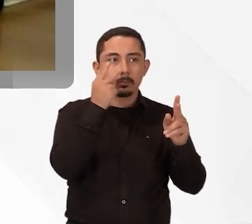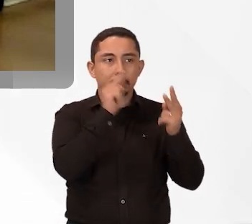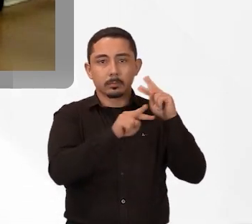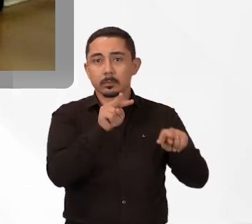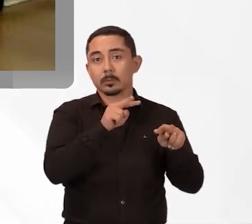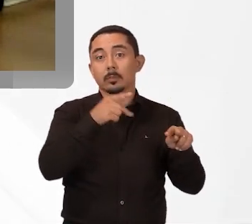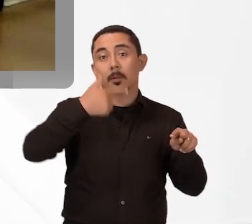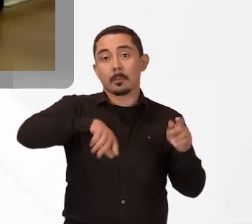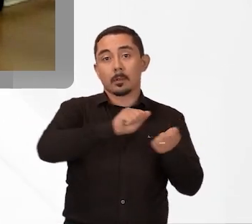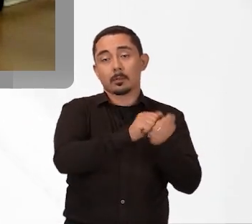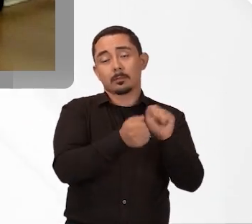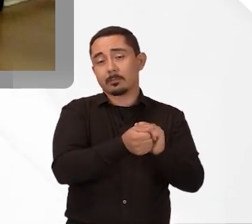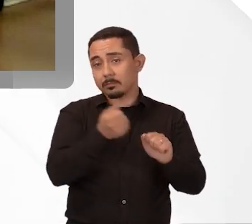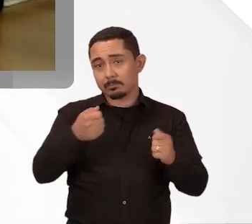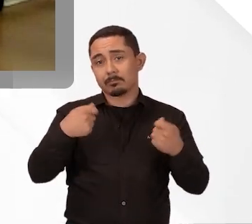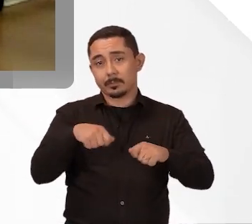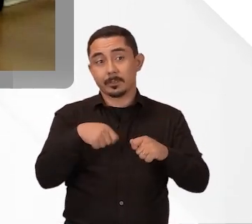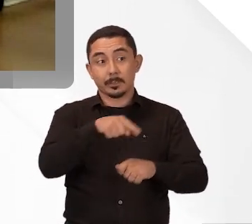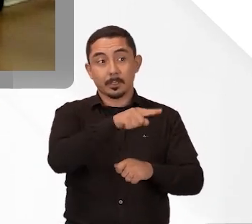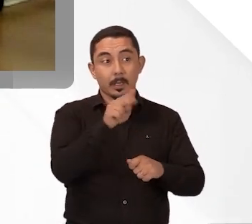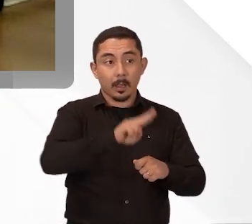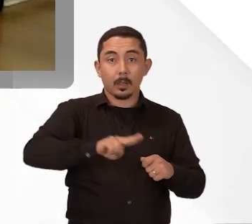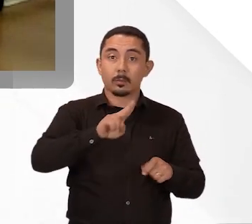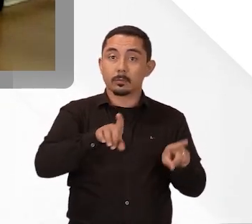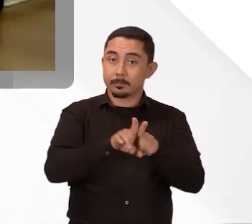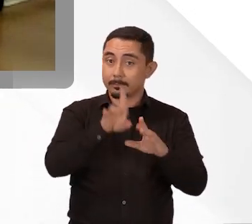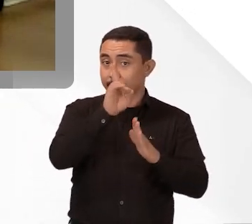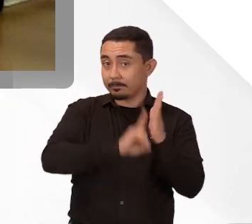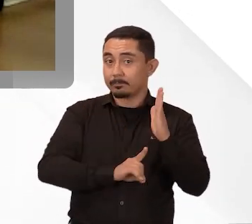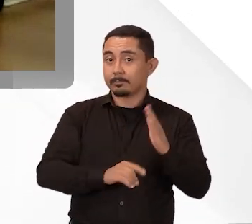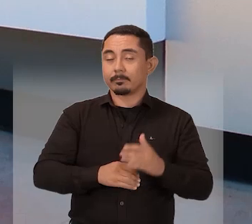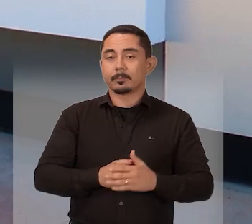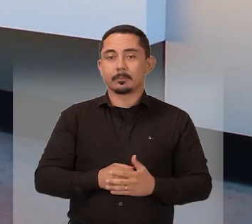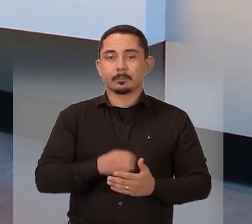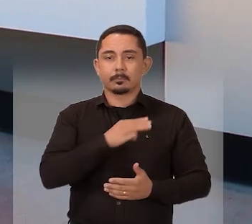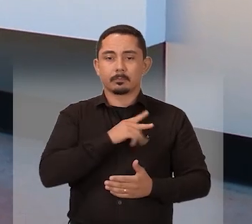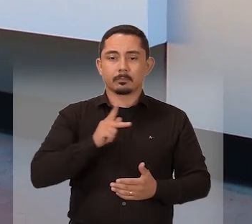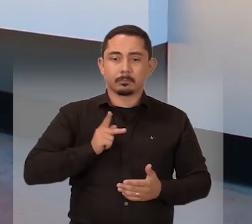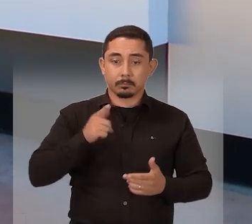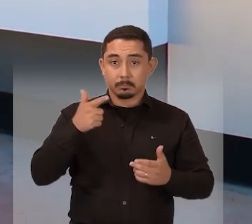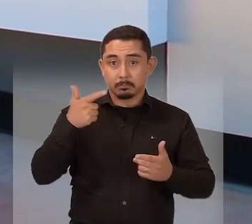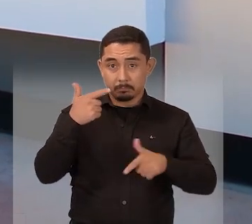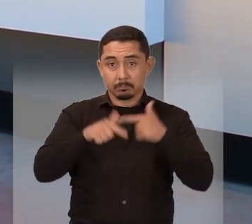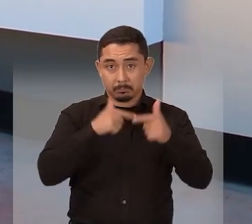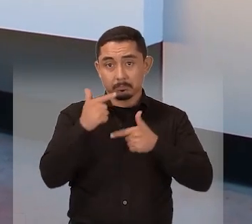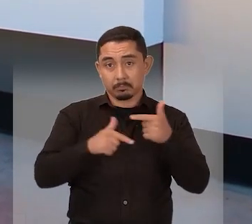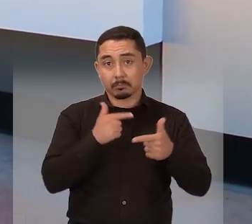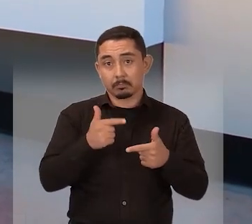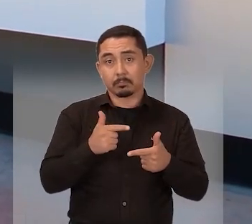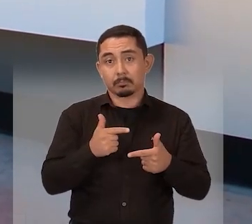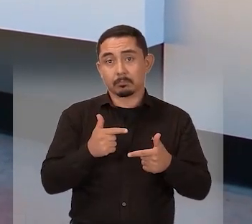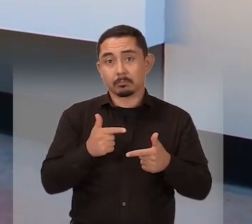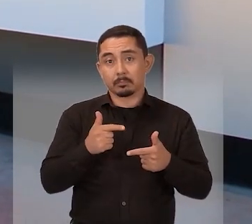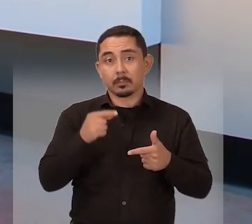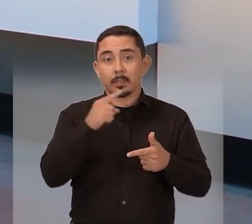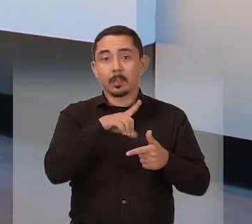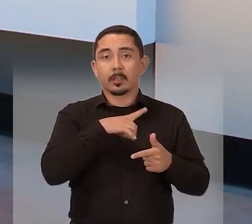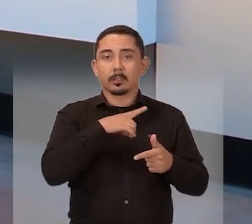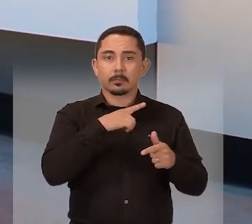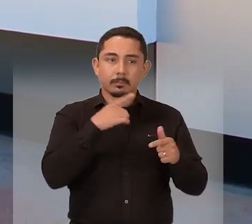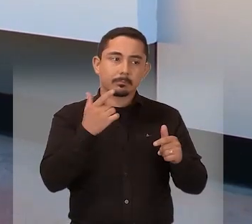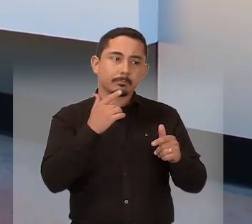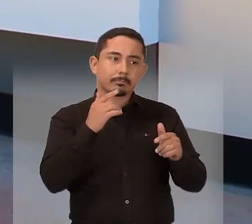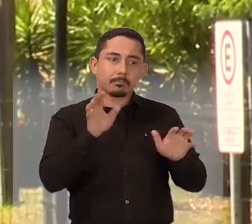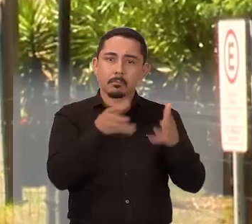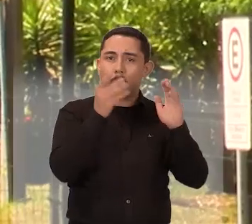tecnologias assistivas e as adaptações necessárias para que ela possa usufruir esse direito. O Ministério Público do Trabalho, por meio da Coordenadoria Nacional